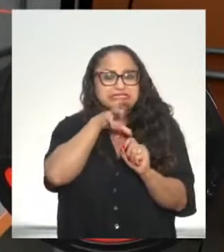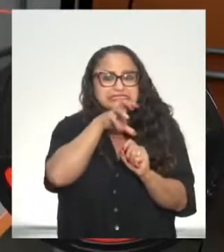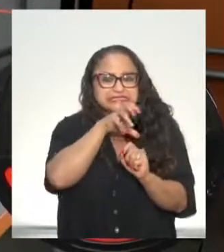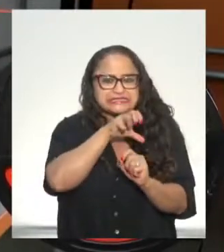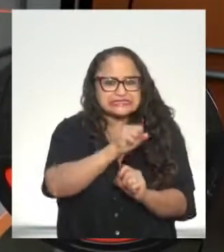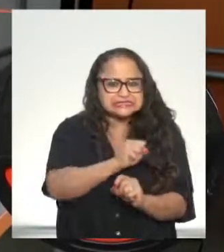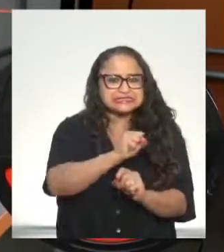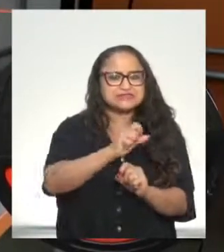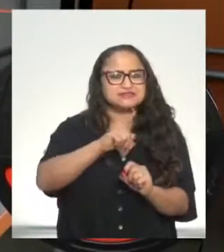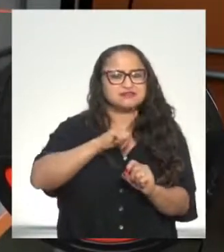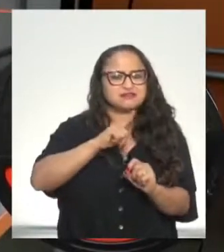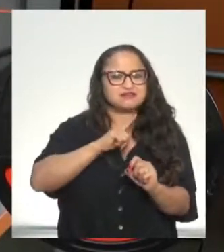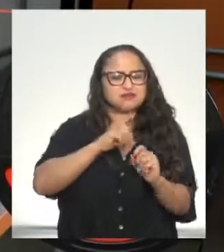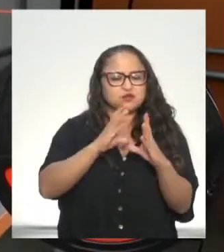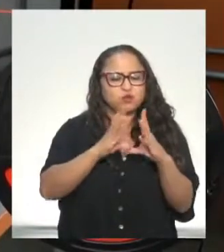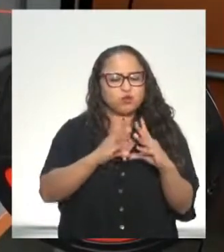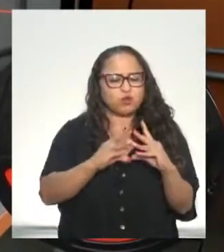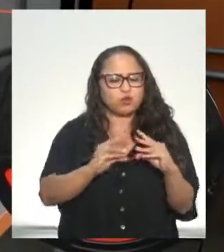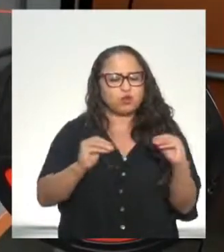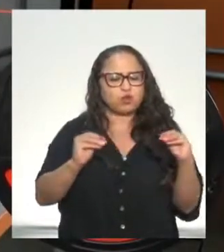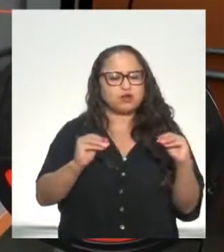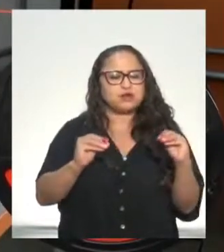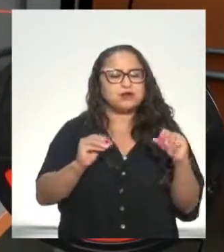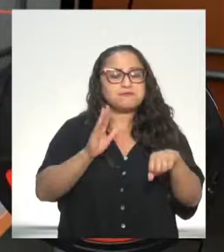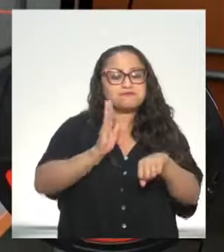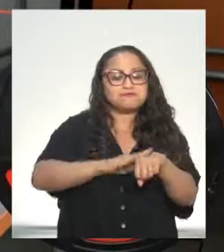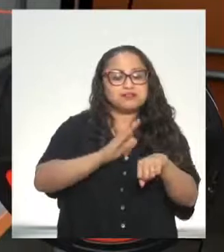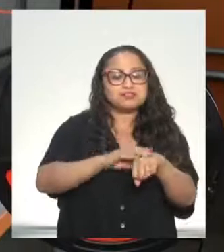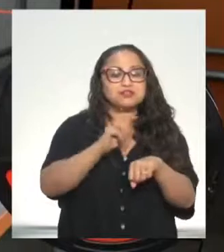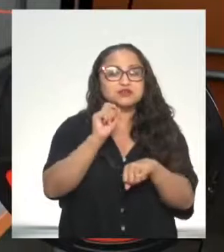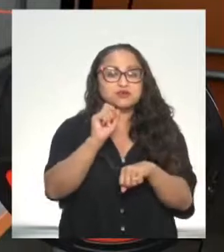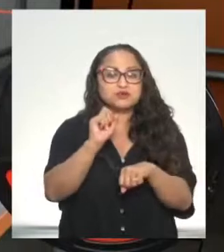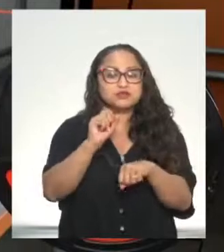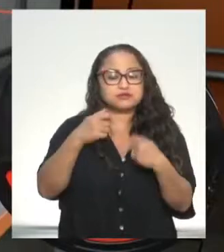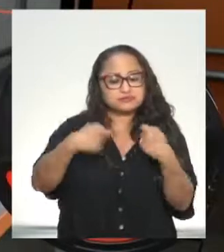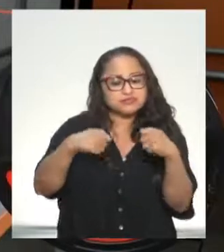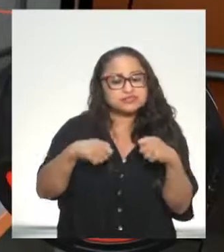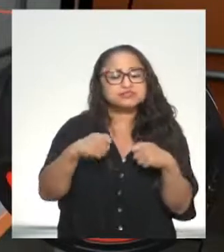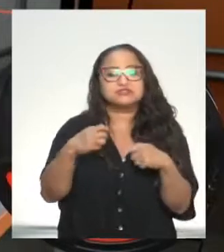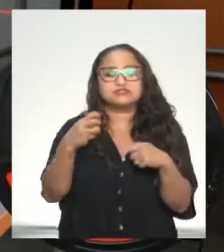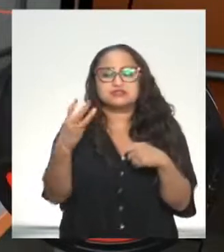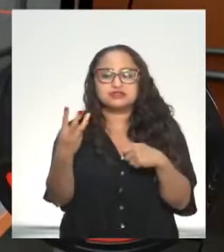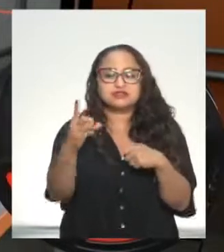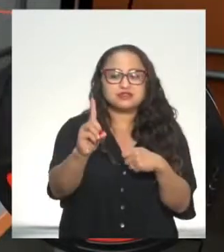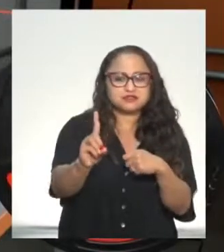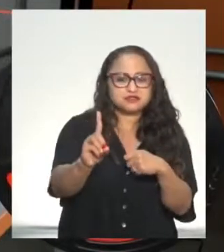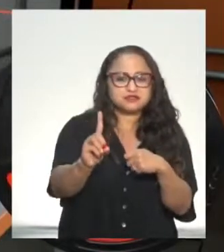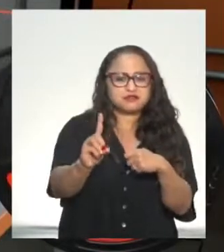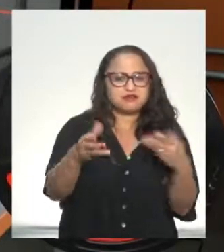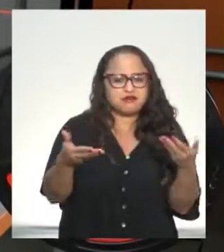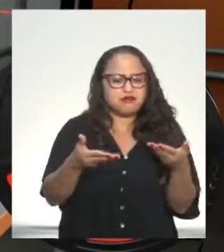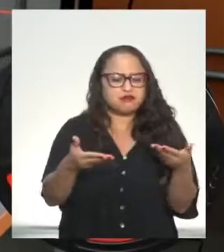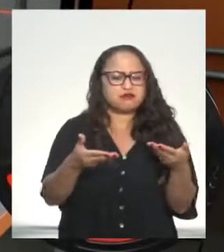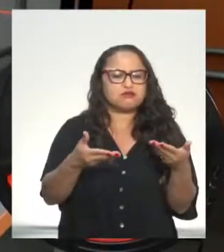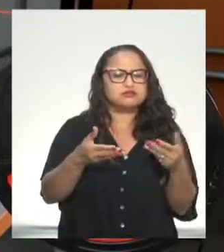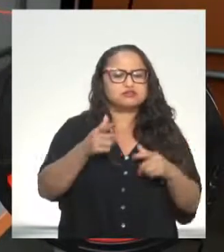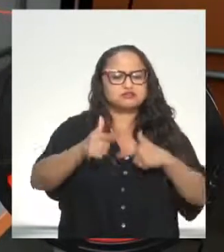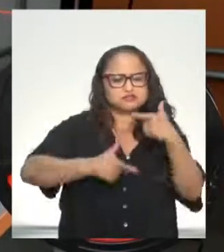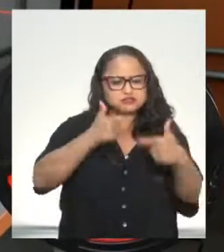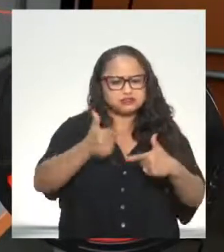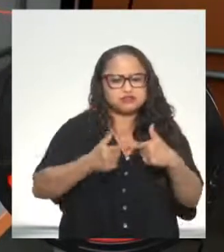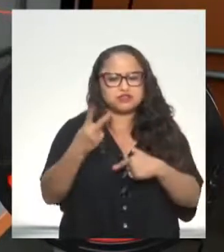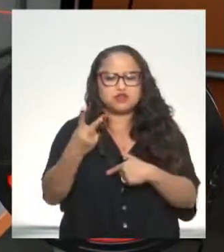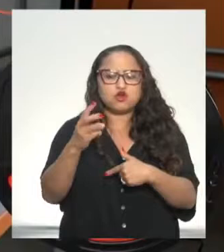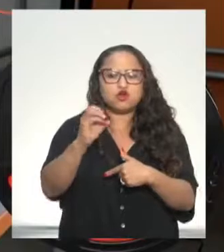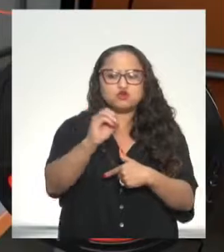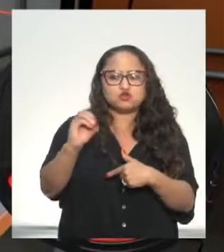filamento, derretendo, para poder construir o objeto 3D. Nesse momento nós estamos trabalhando ali no bico extrusor a 200 graus